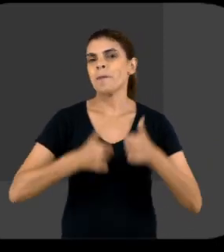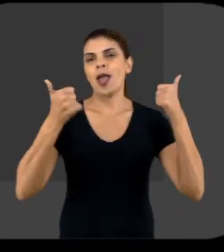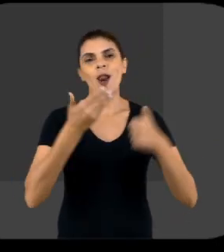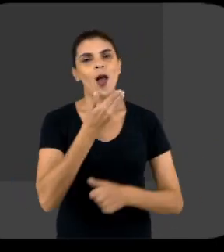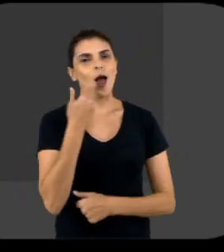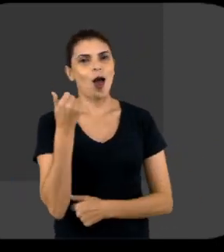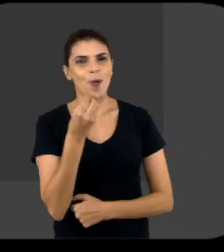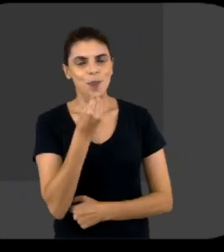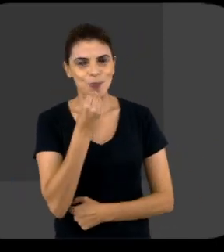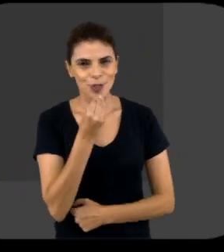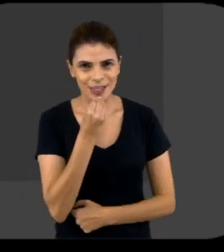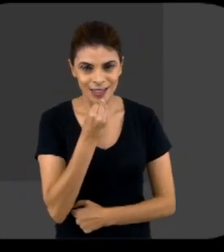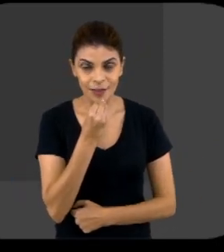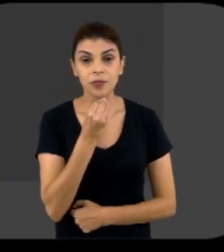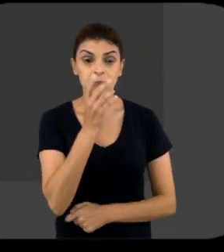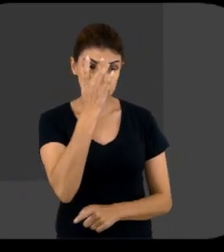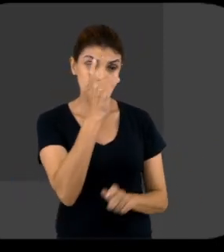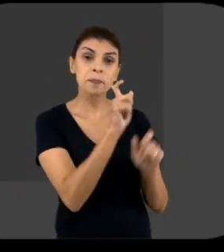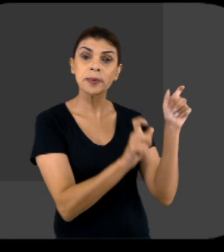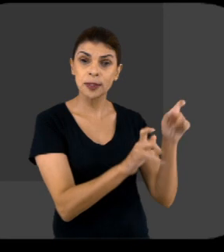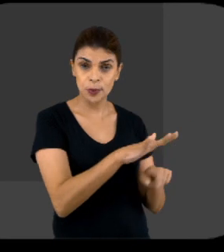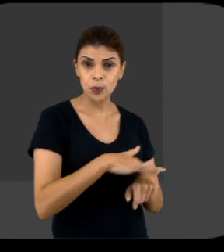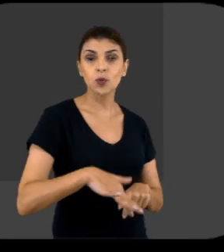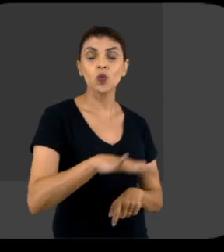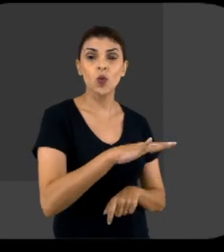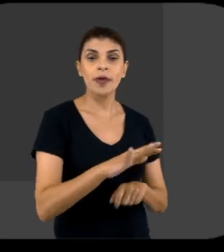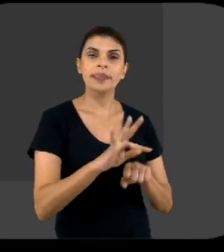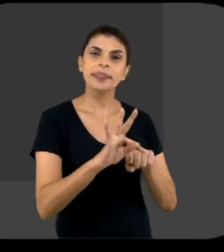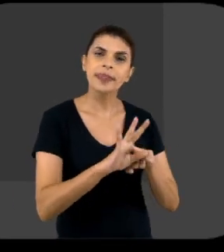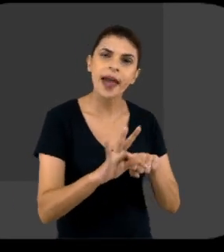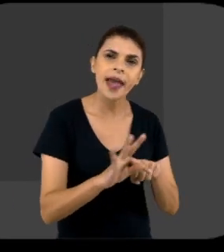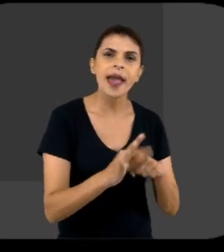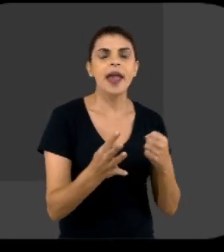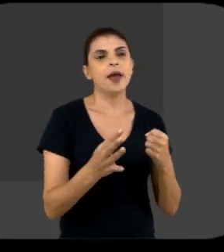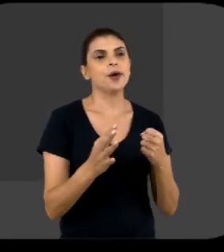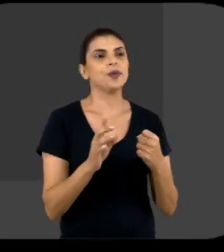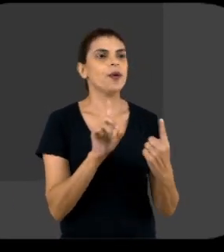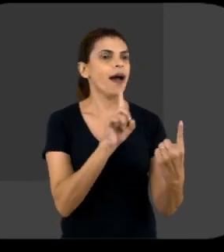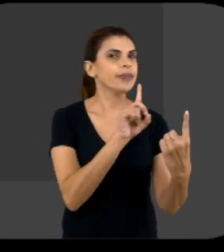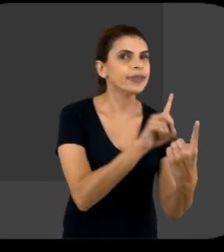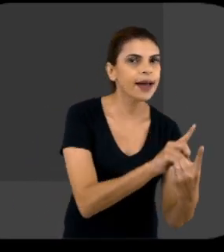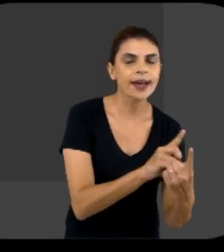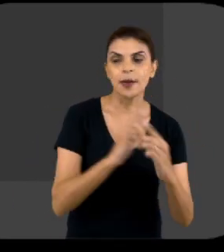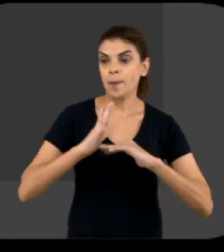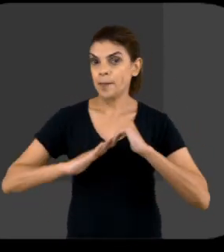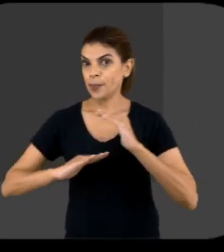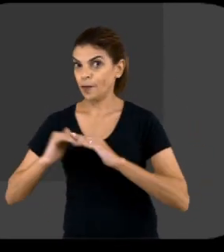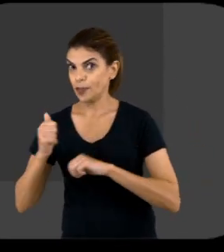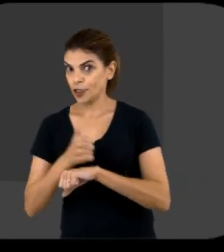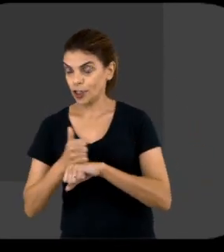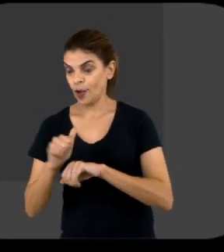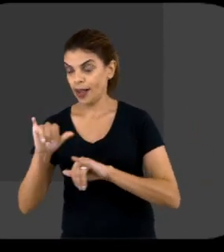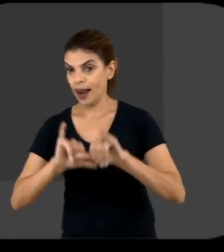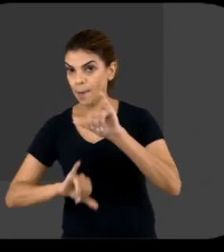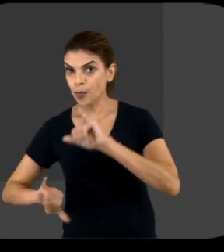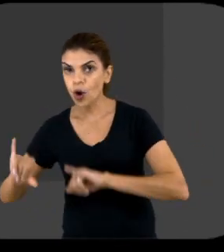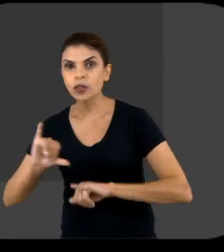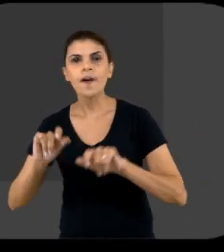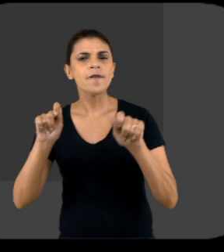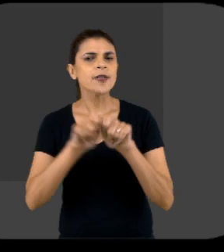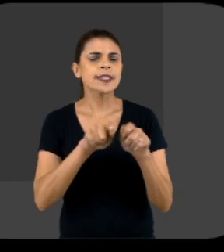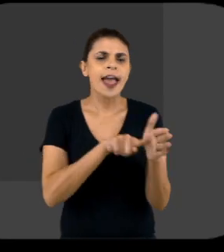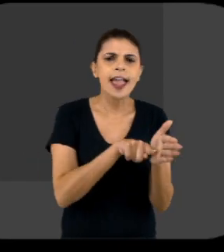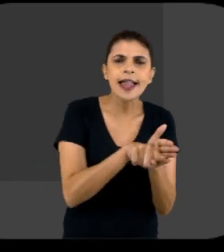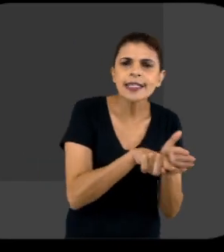produto possível. Então, para o técnico de bancada, para o profissional de laboratórios, a realização